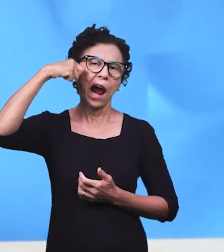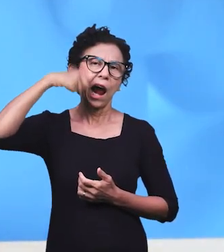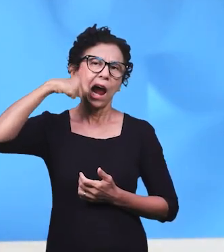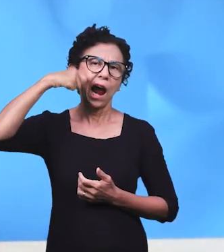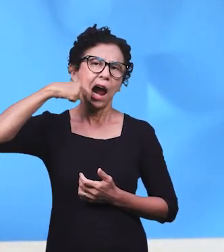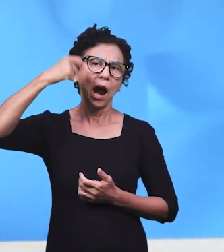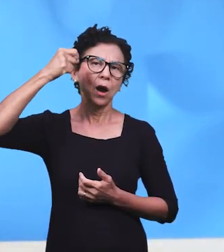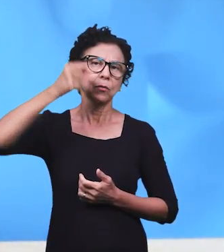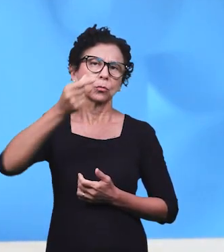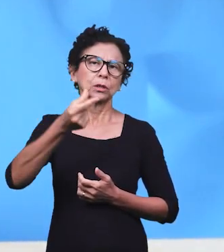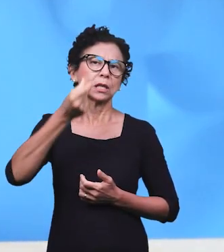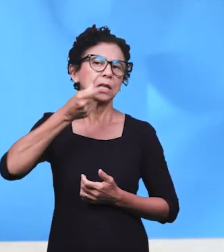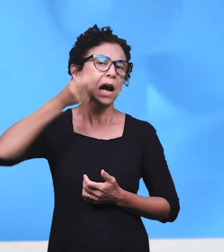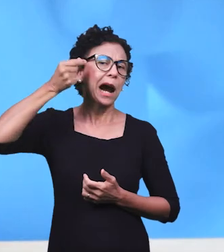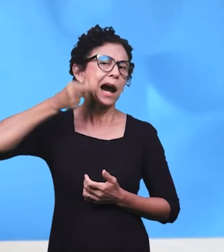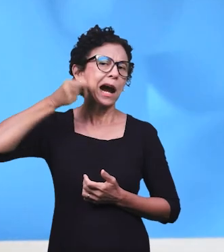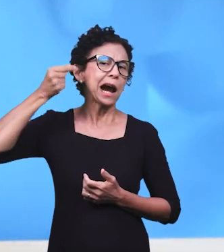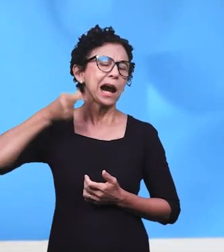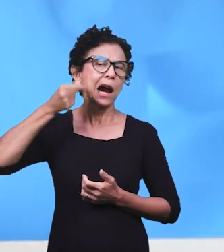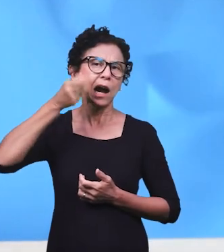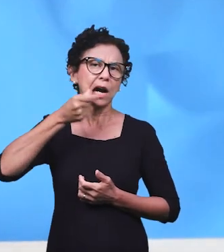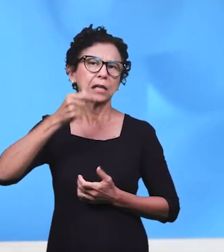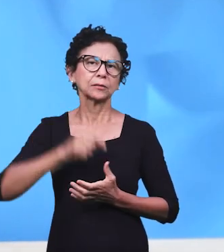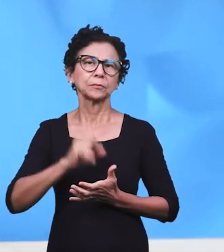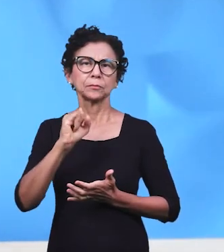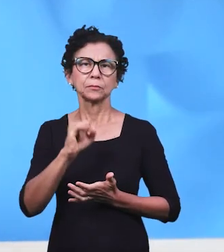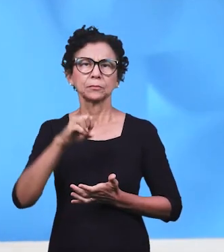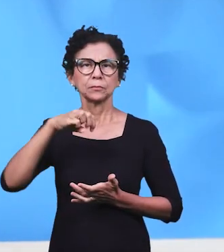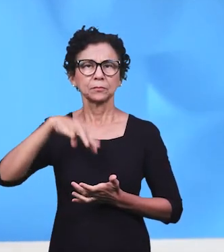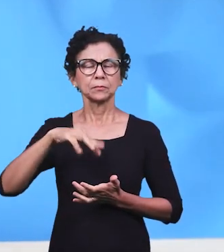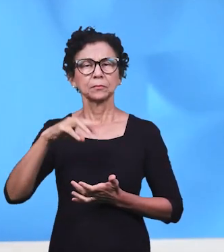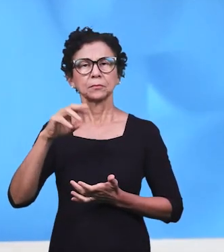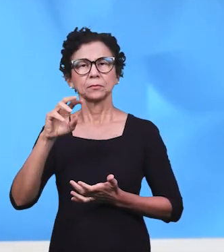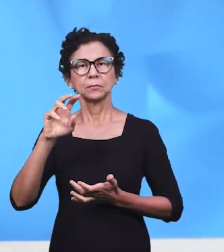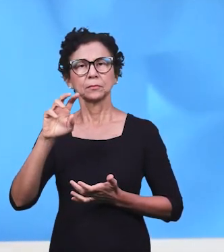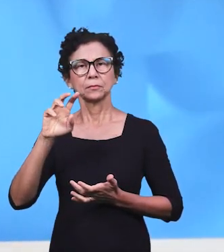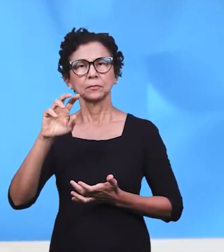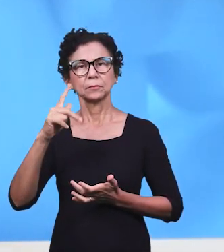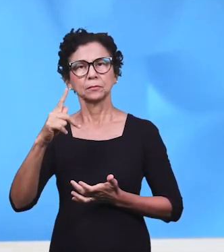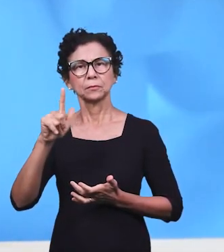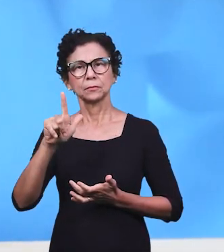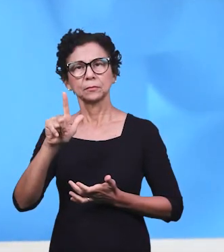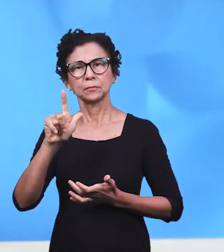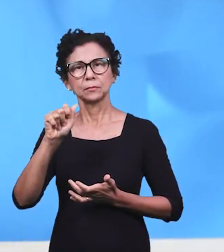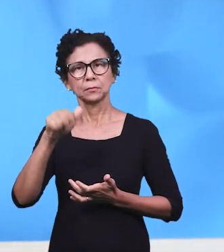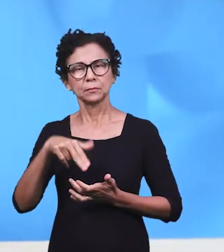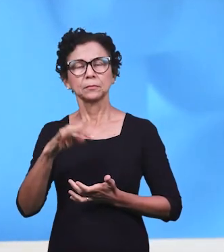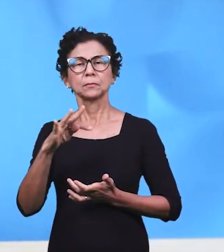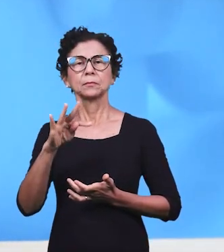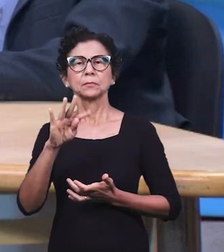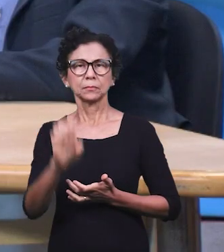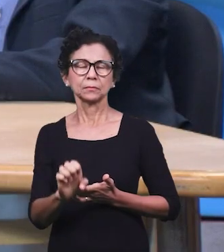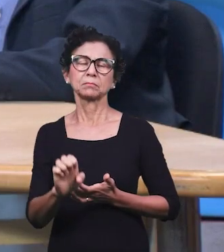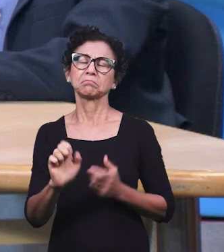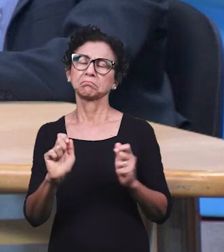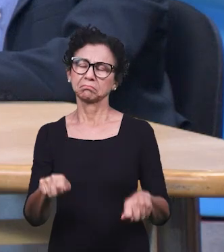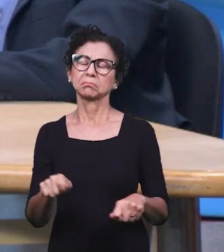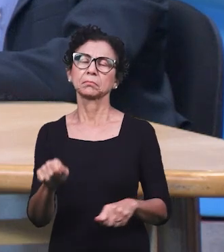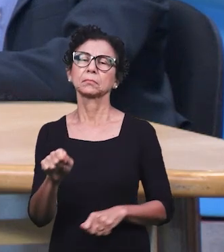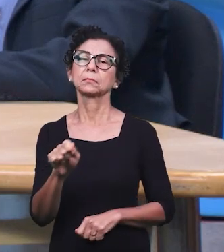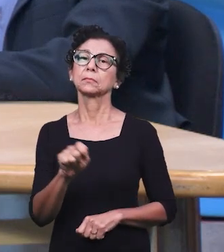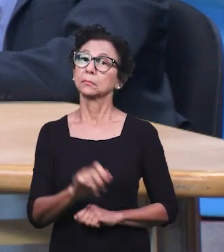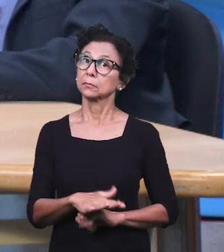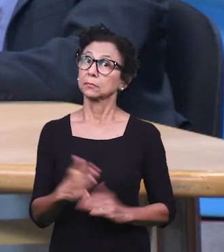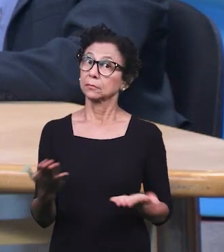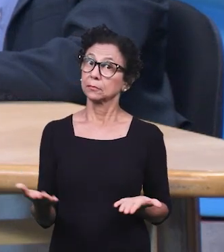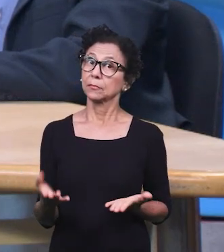Então nós precisamos higienizar isso. O que deve se higienizar isso, né? Nós temos que lançar mão de alguns produtos. A